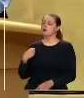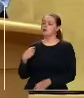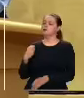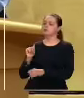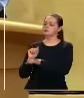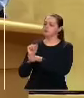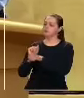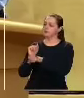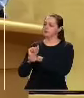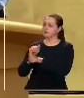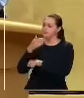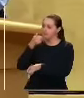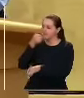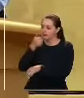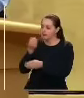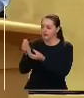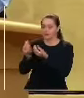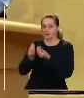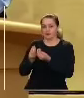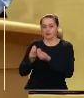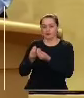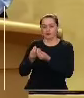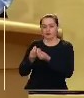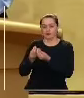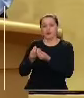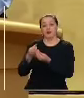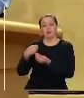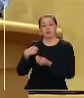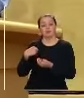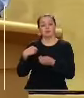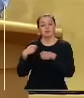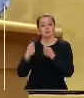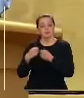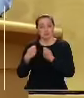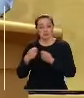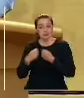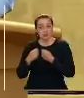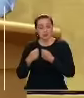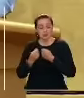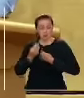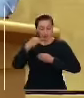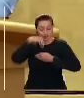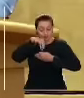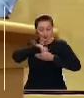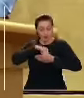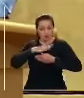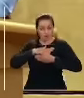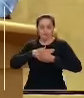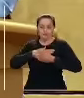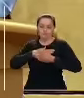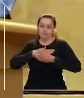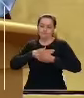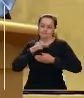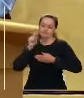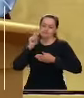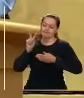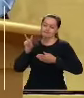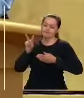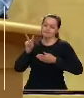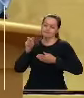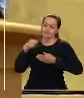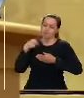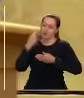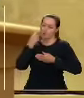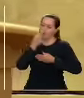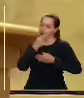bem, então eu preciso guardar dentro de mim o que ela tem de bom. Ela